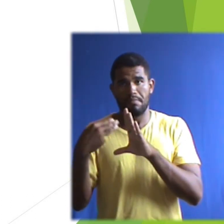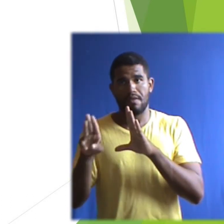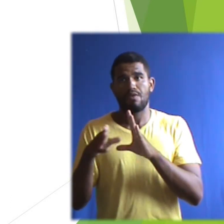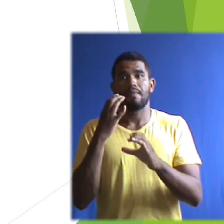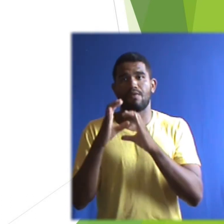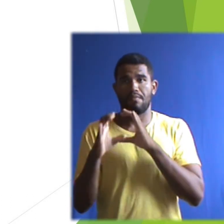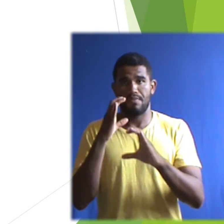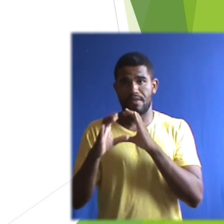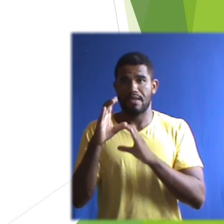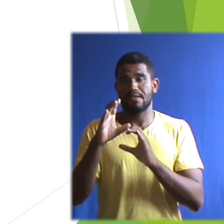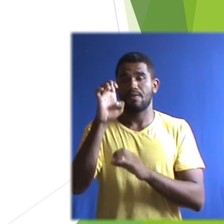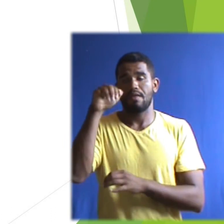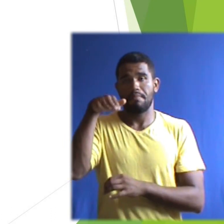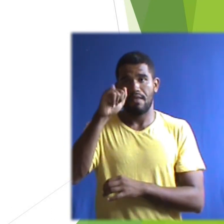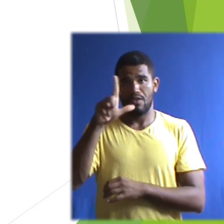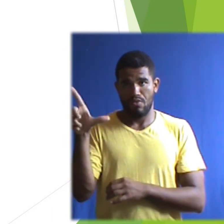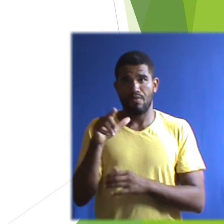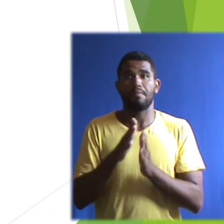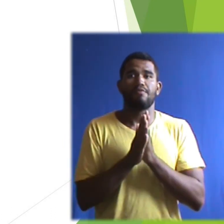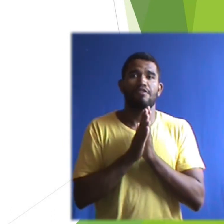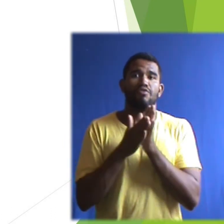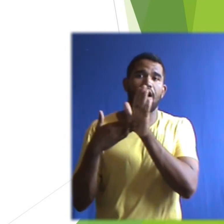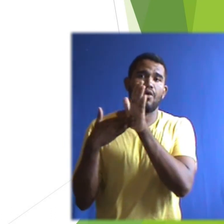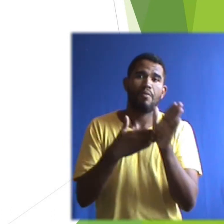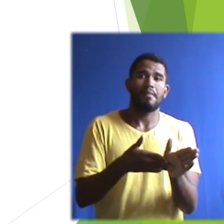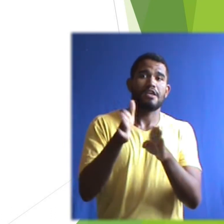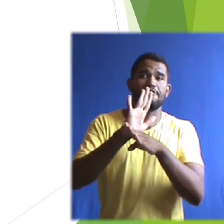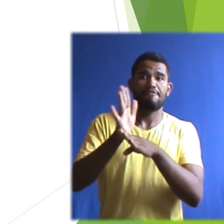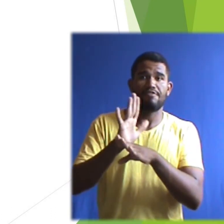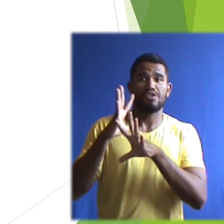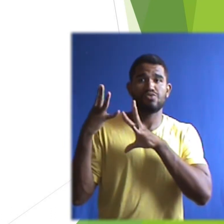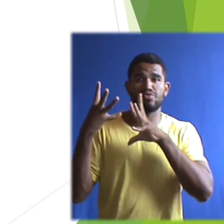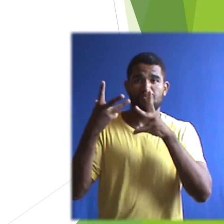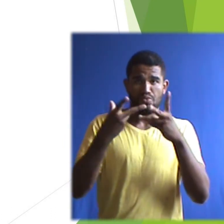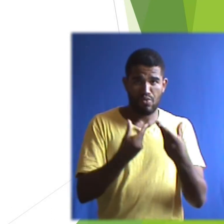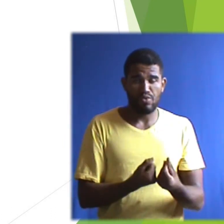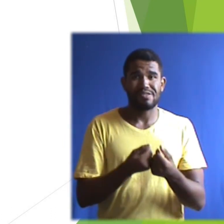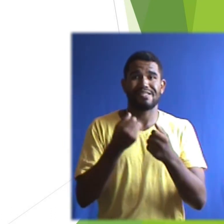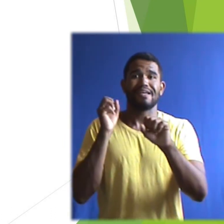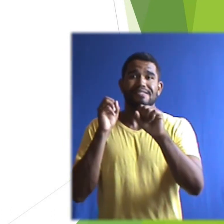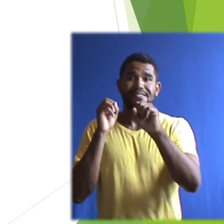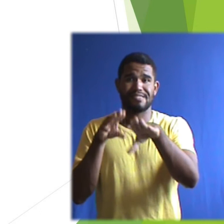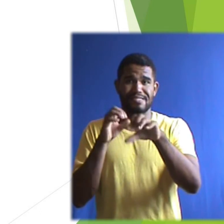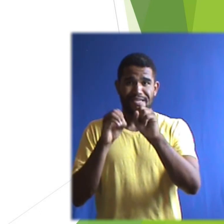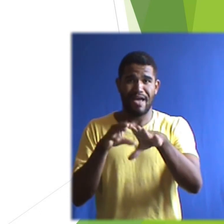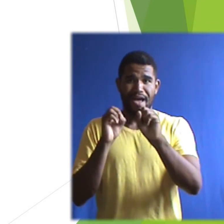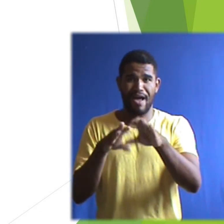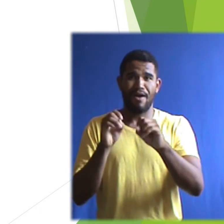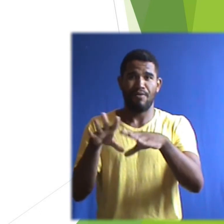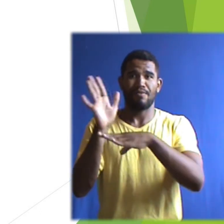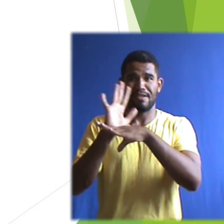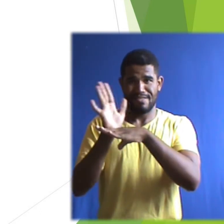para a comunicação. Acompanhe as lives, os vídeos que já foram postados, principalmente os vídeos que já foram postados,